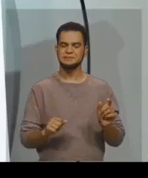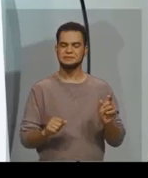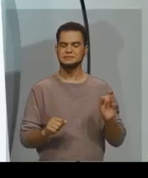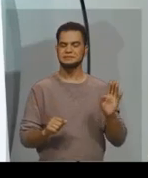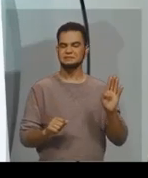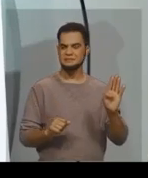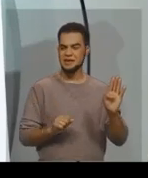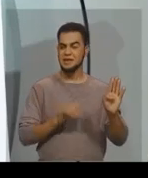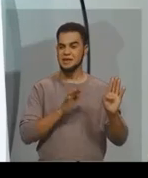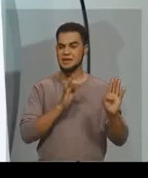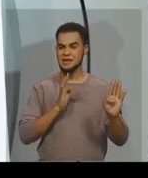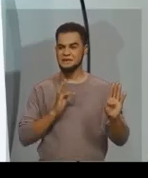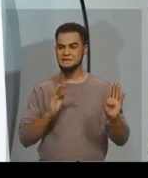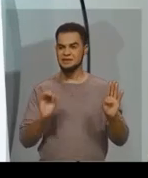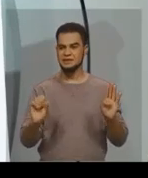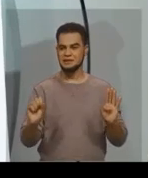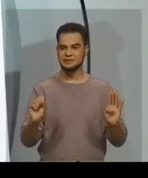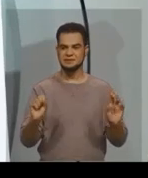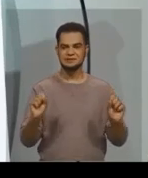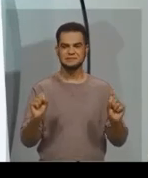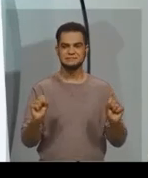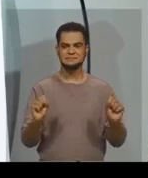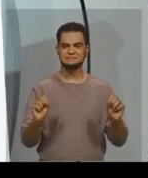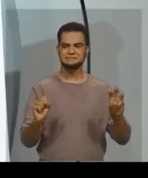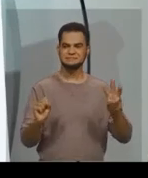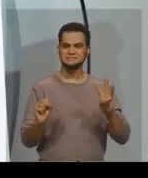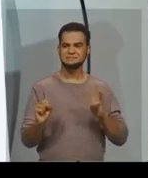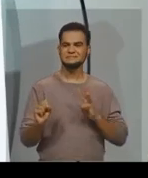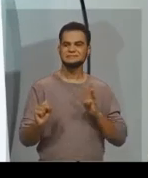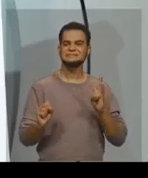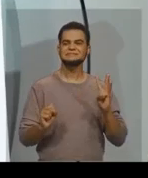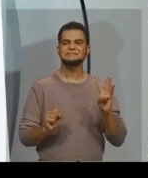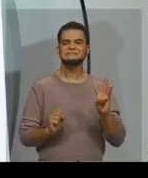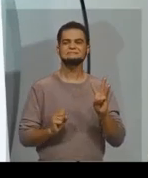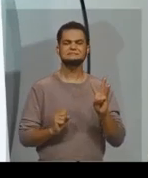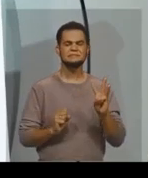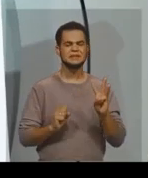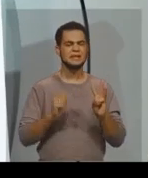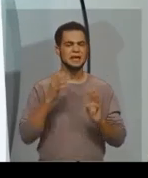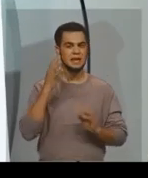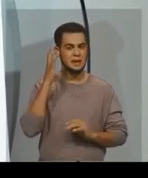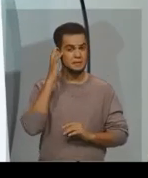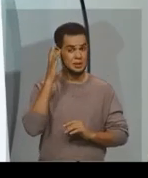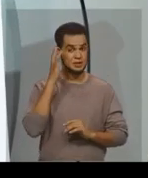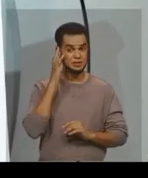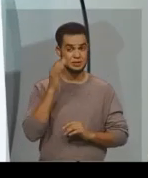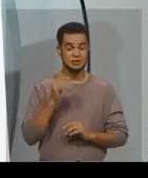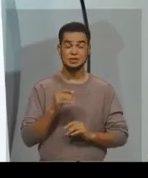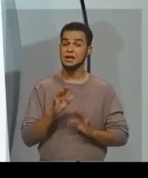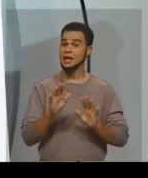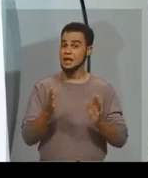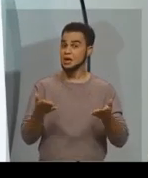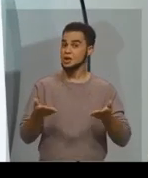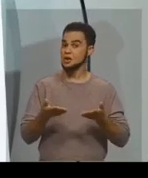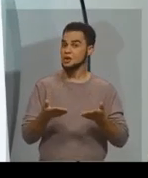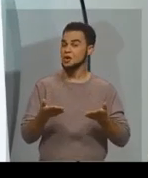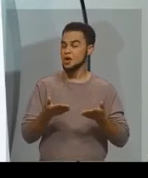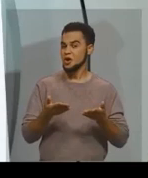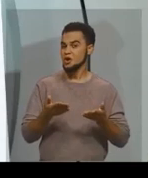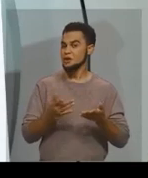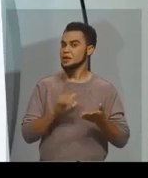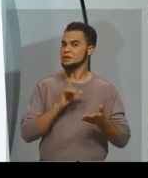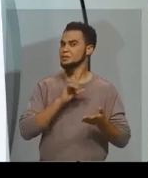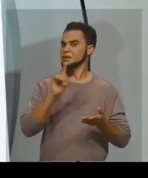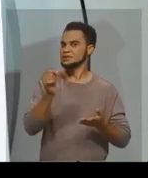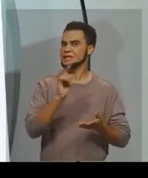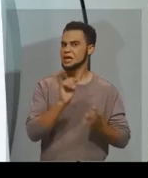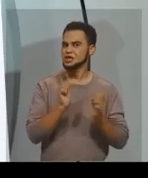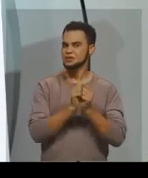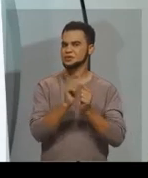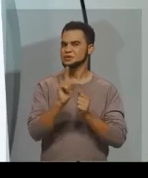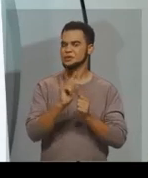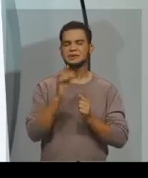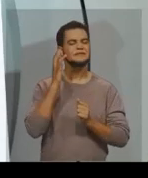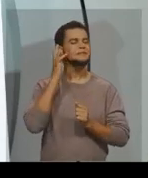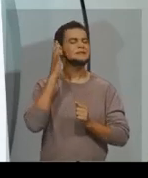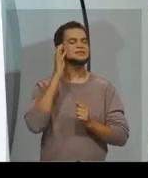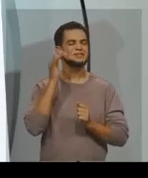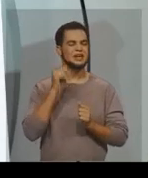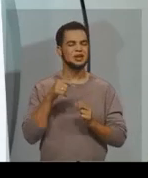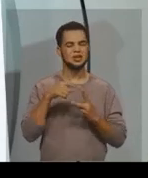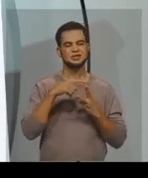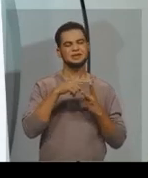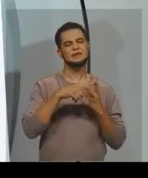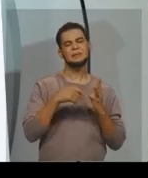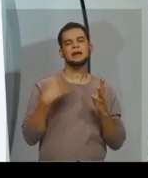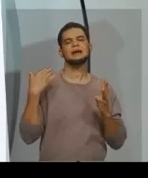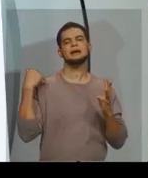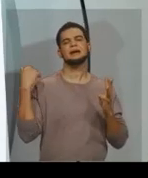A gente vai resolver, a gente decidiu sair junto. Não pode sair agora não, tá, gente? Fique em casa, por favor, se resguarde. Aí a